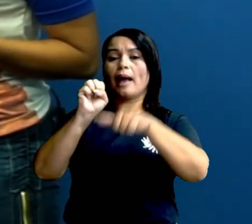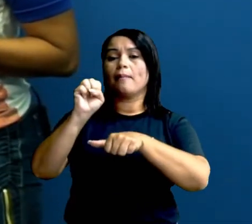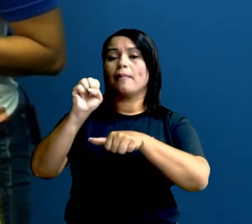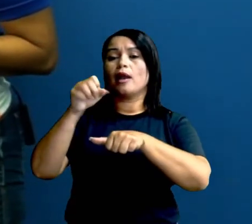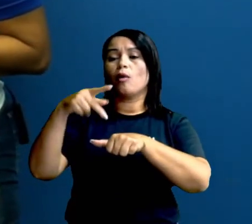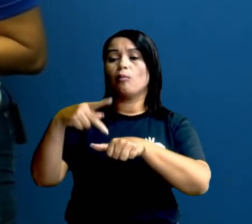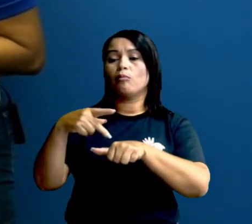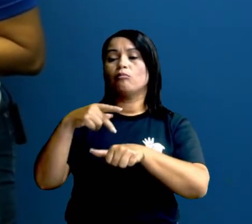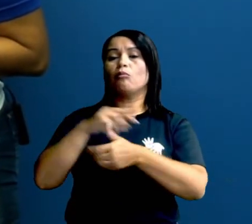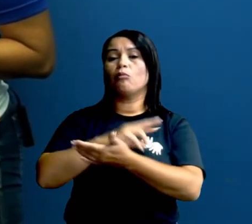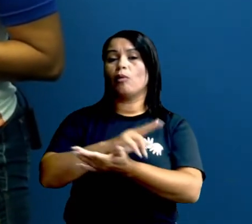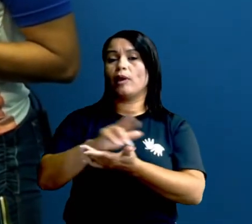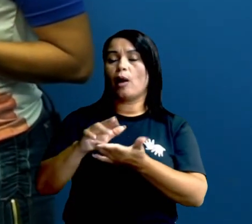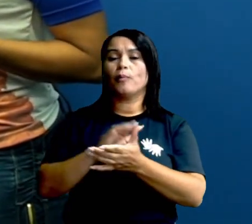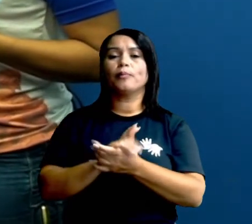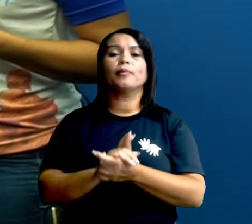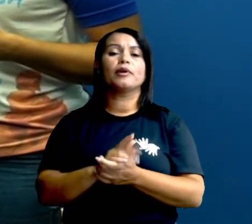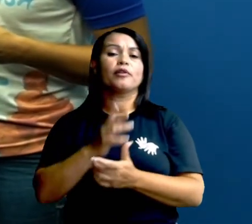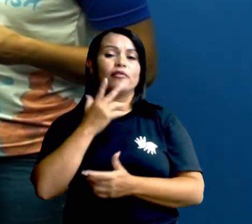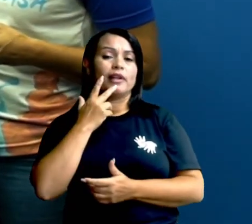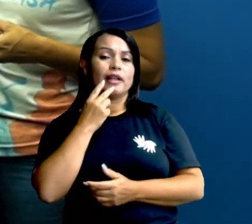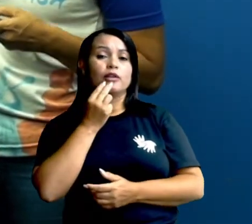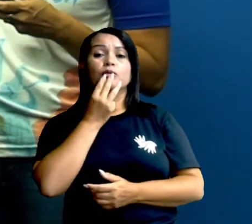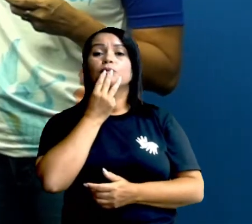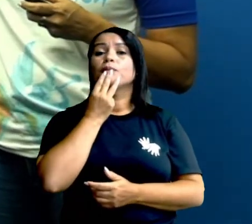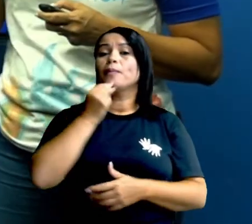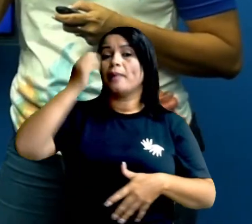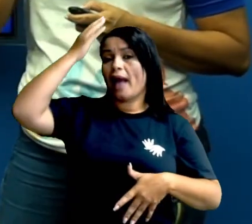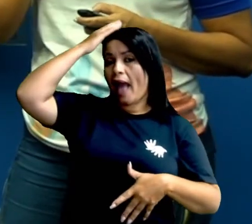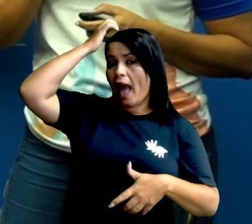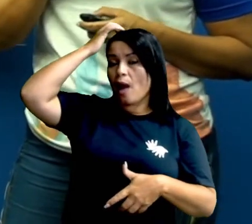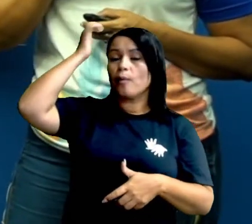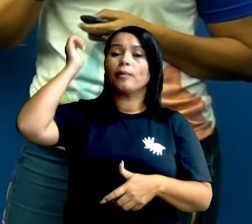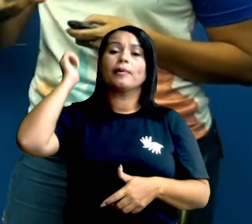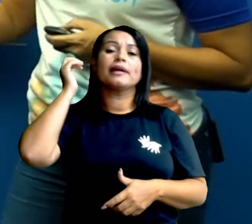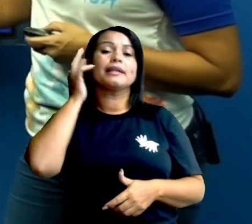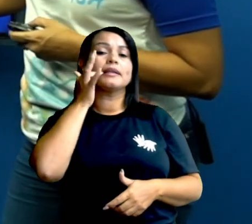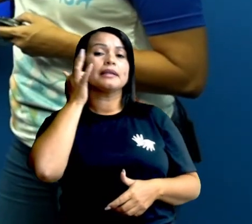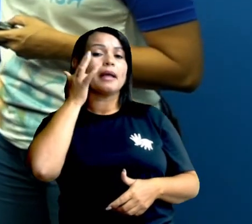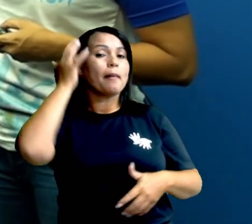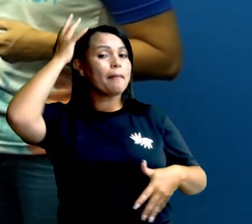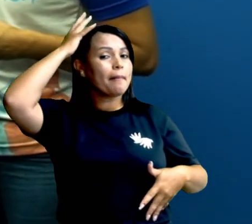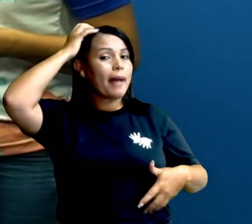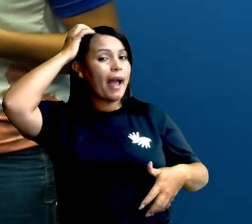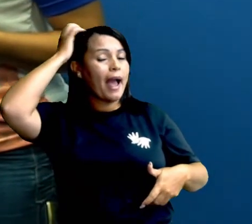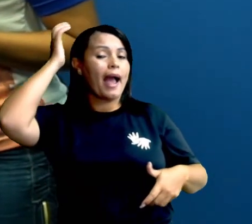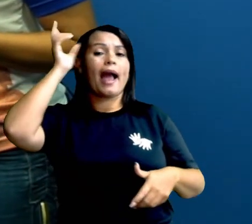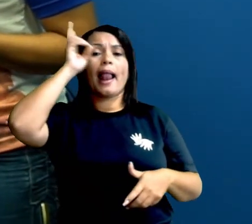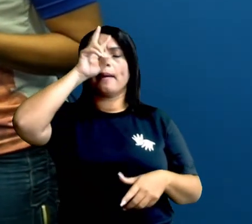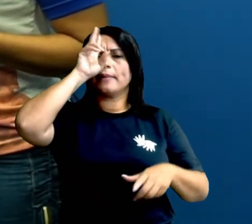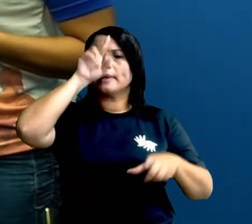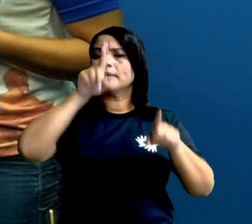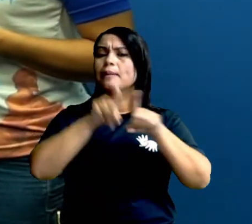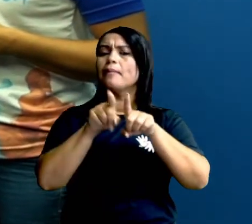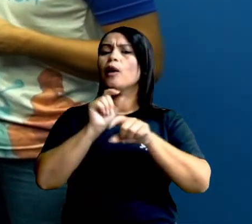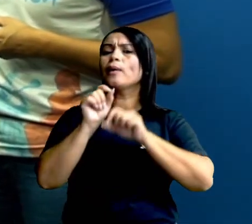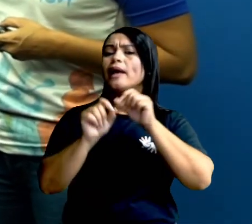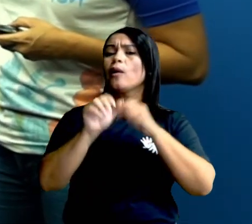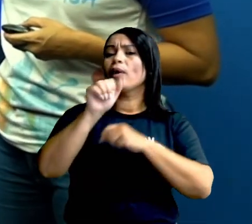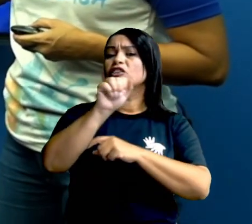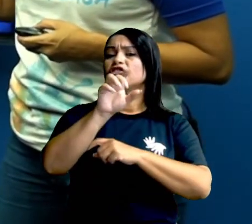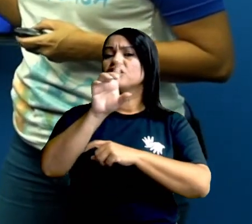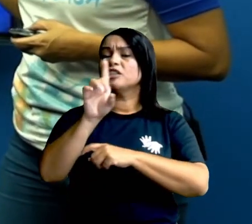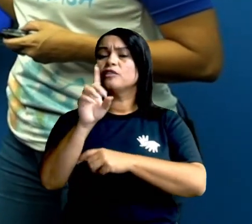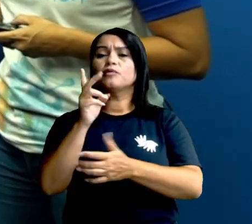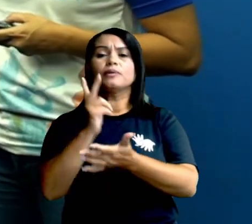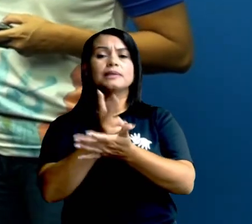porque eu estou me referindo a macaco e a macaca. E lembrando, nesse caso, o adjetivo deve